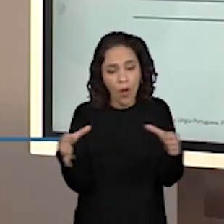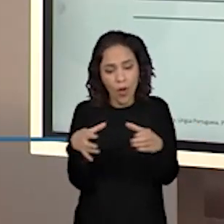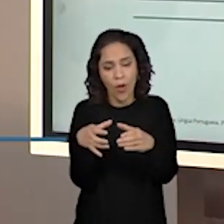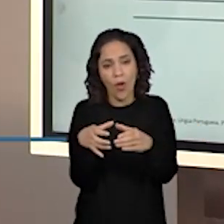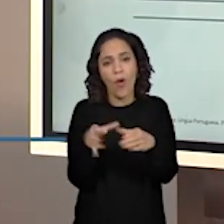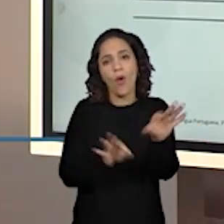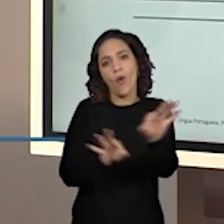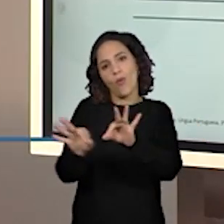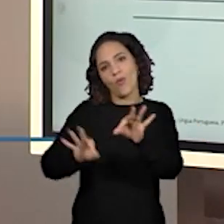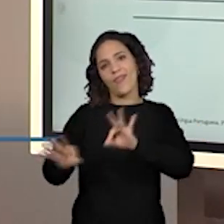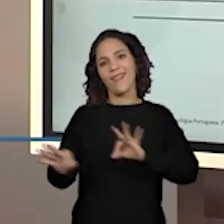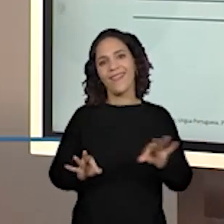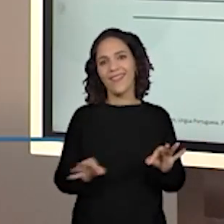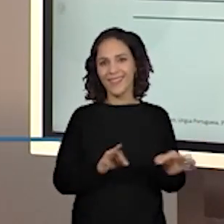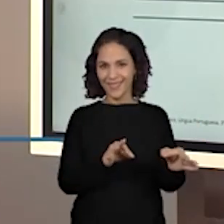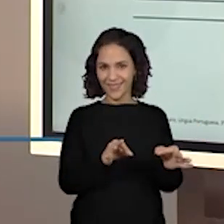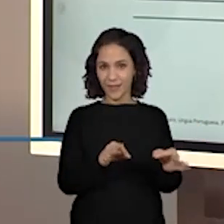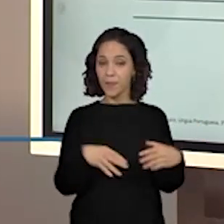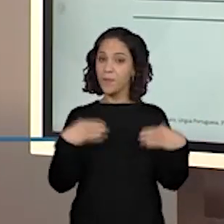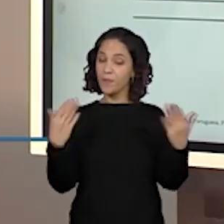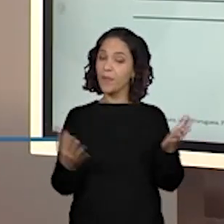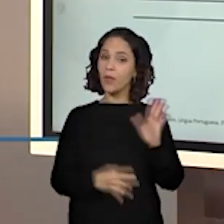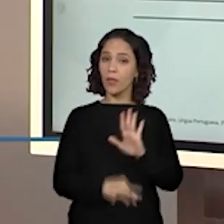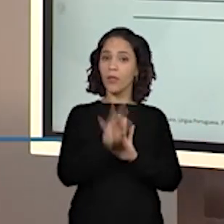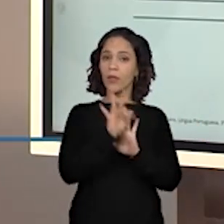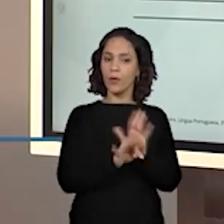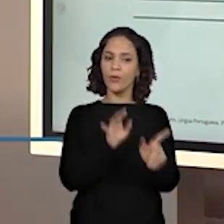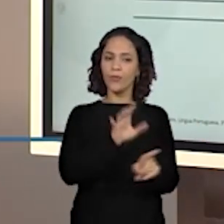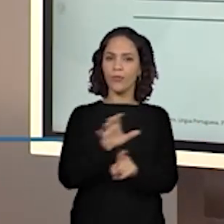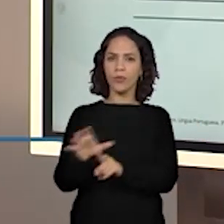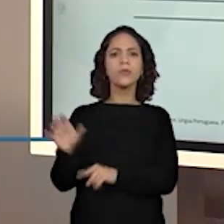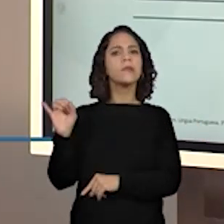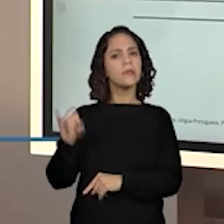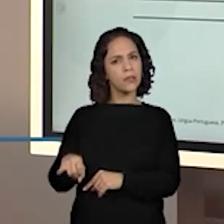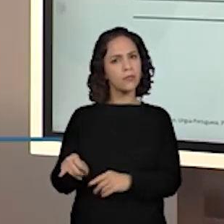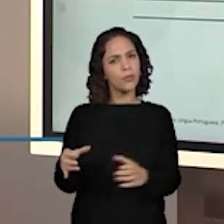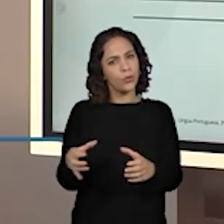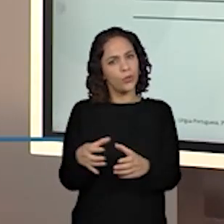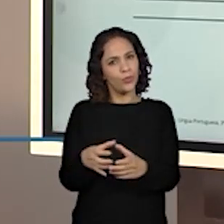de pessoas. Então, esse texto impacta este grupo.